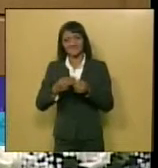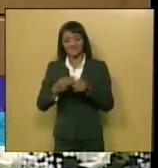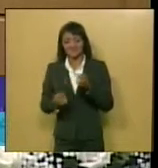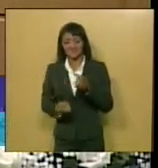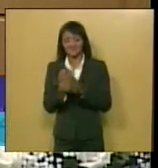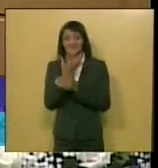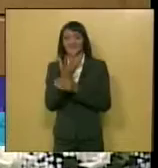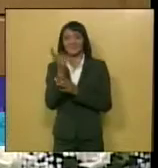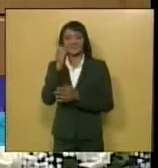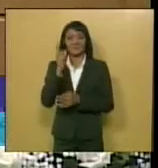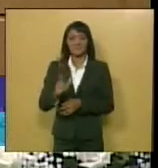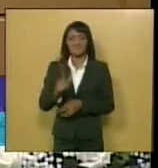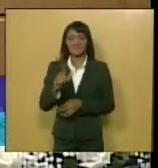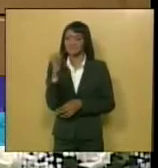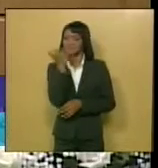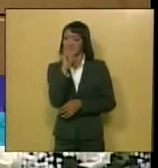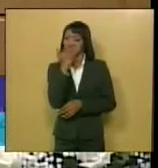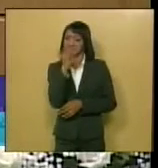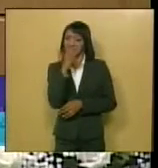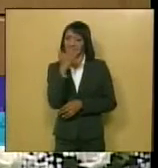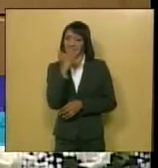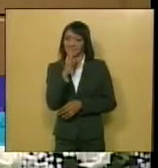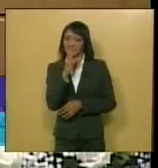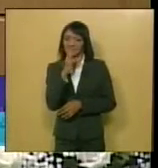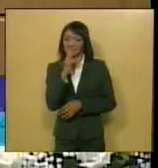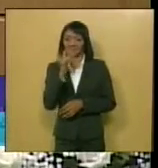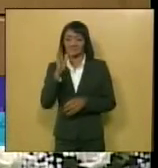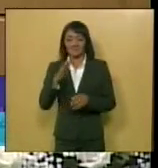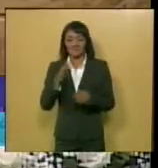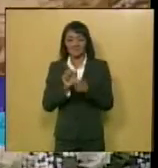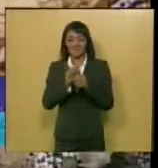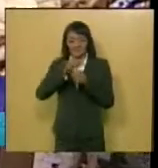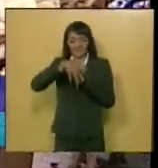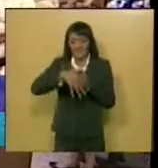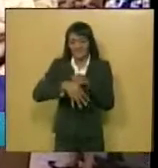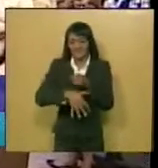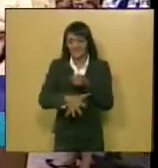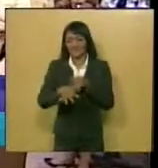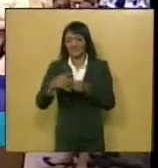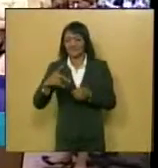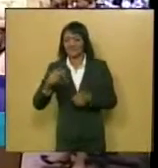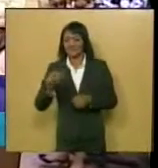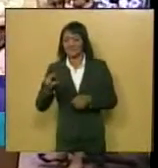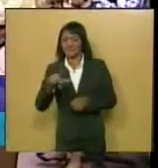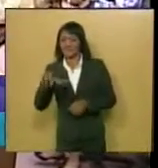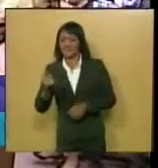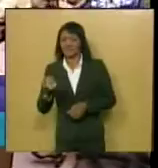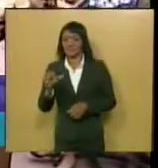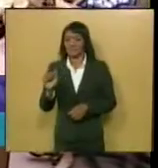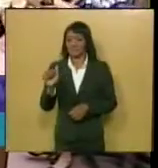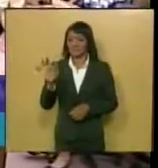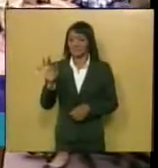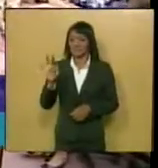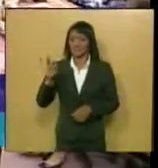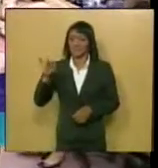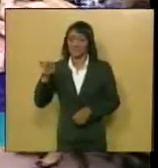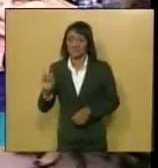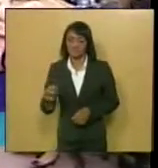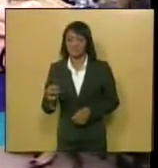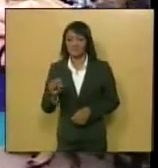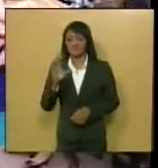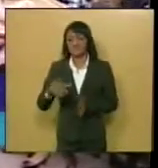da hidrelétrica de Paulo Afonso, pois a existente, até então, era fornecida por gerador